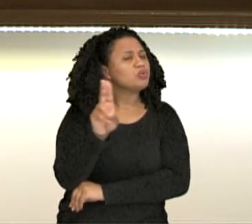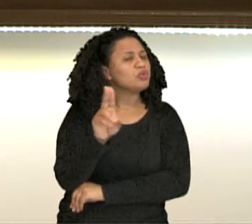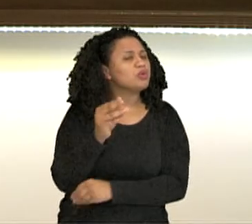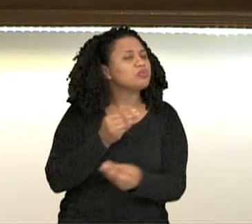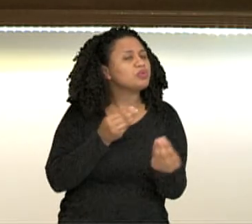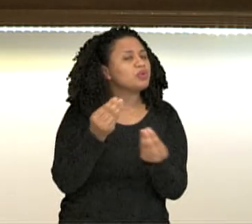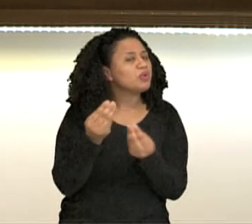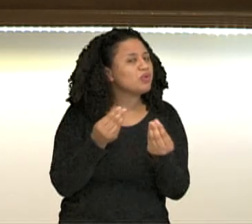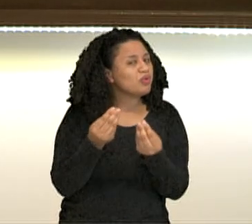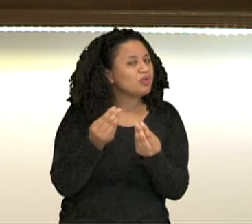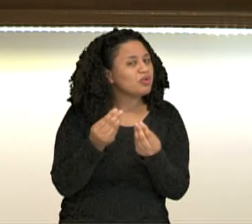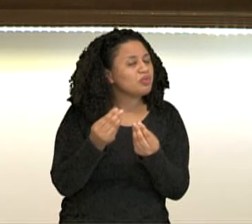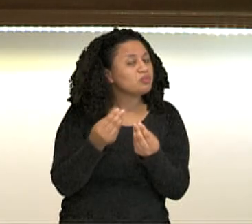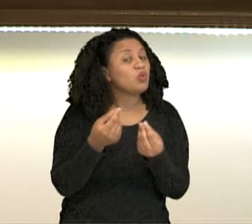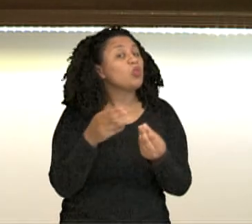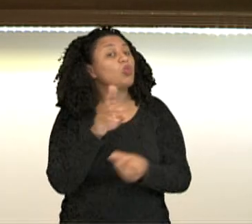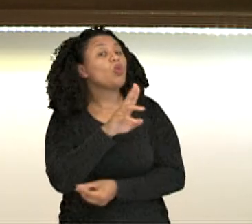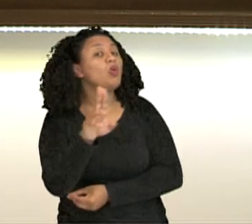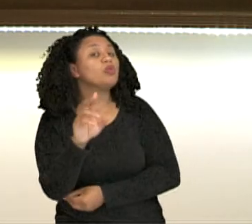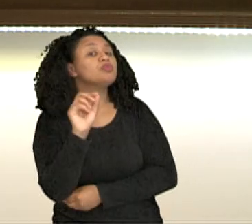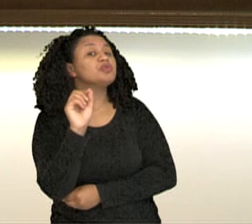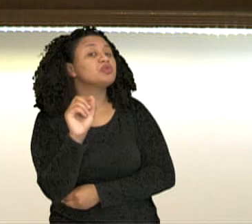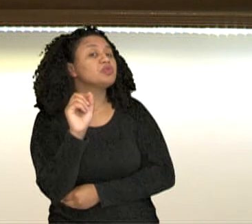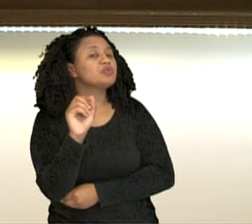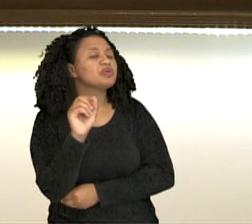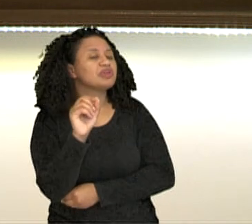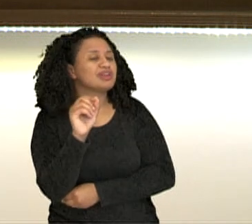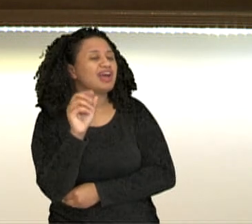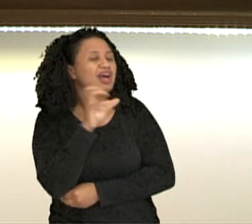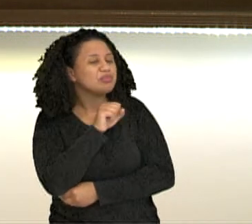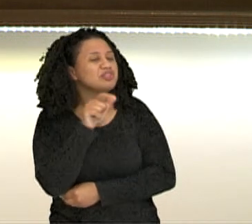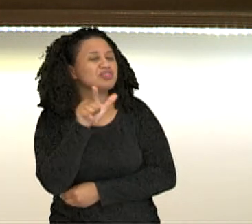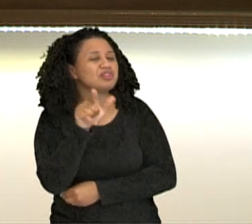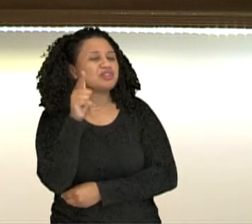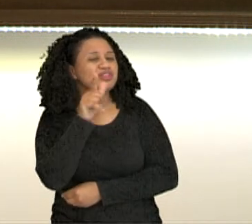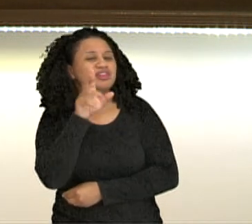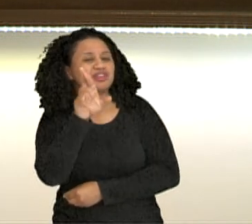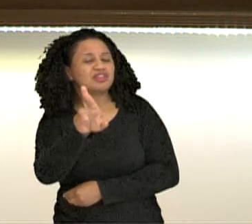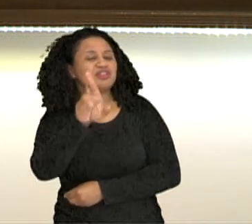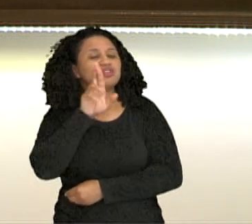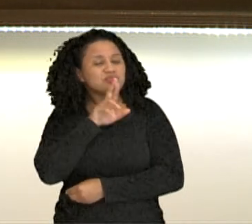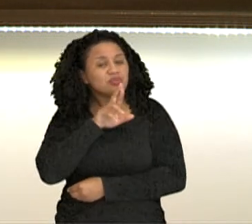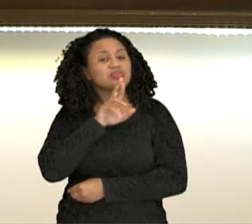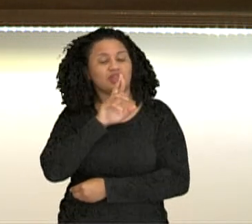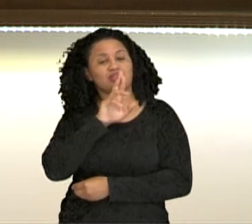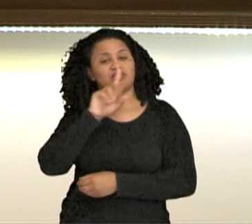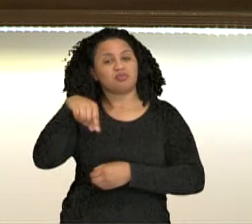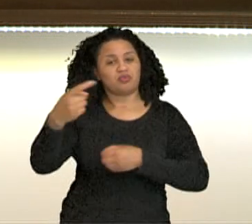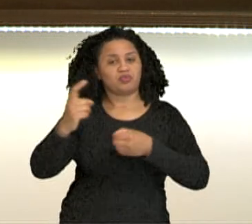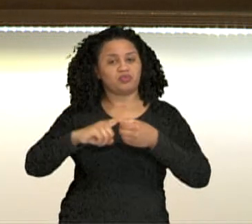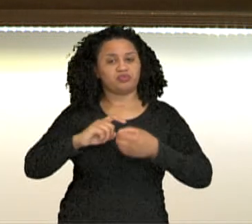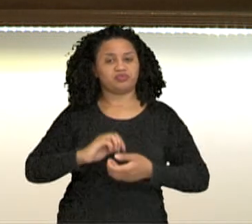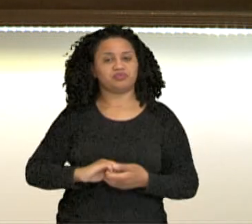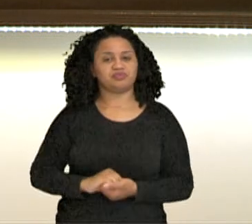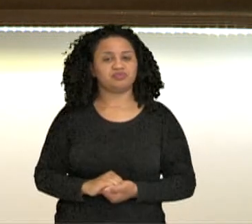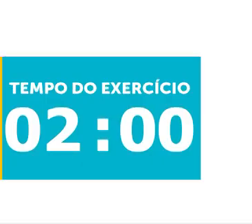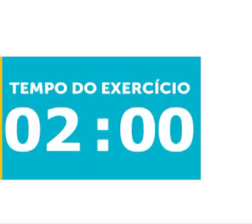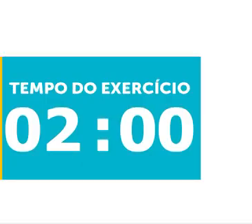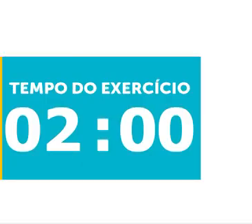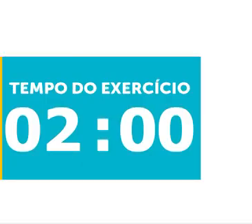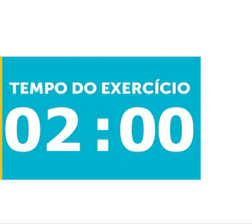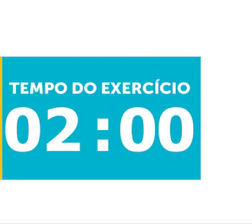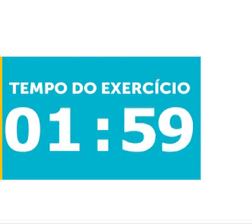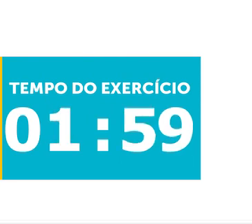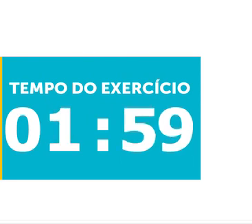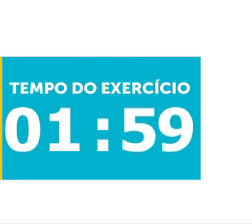pontinhas? É vértice o quê? Rapidinho para vocês resolverem e a gente já volta.